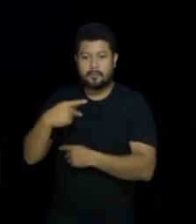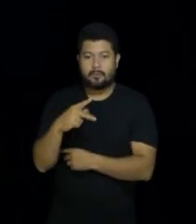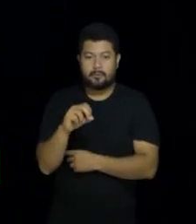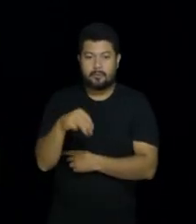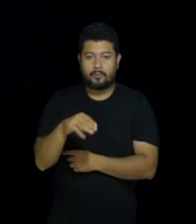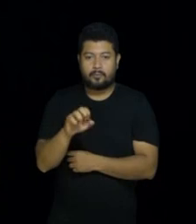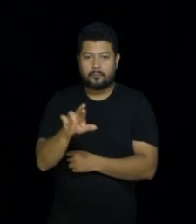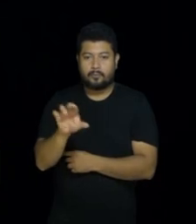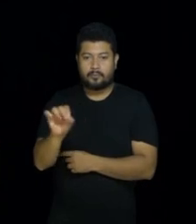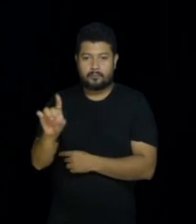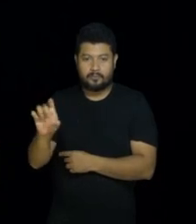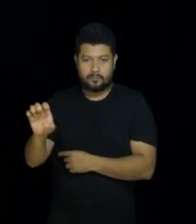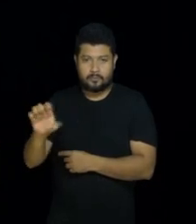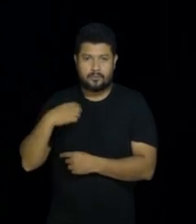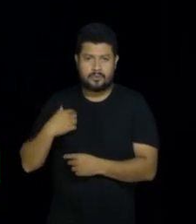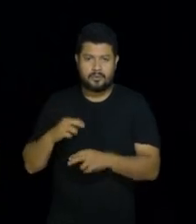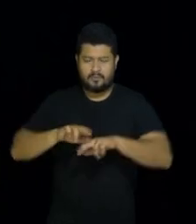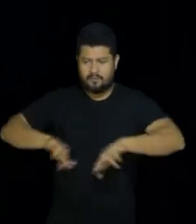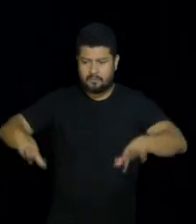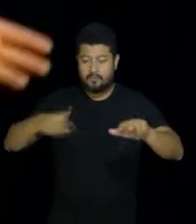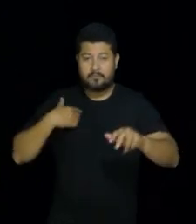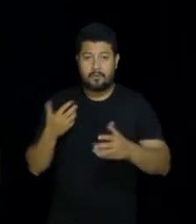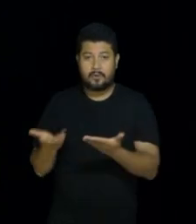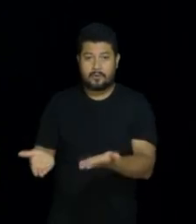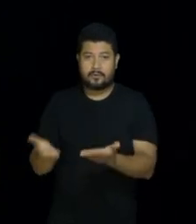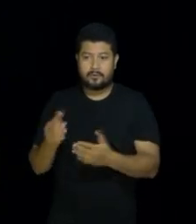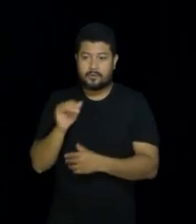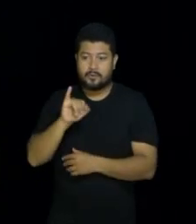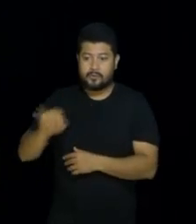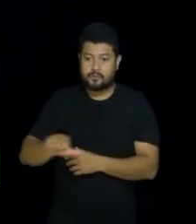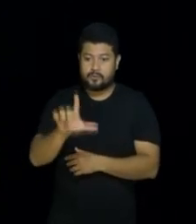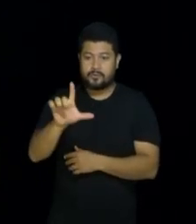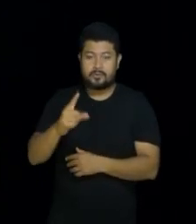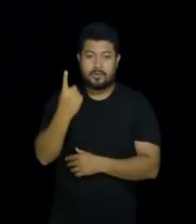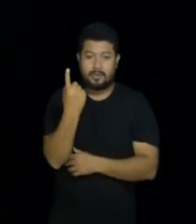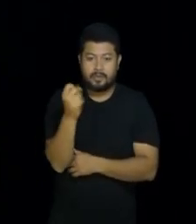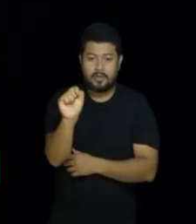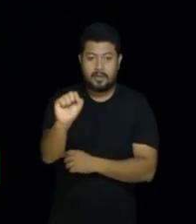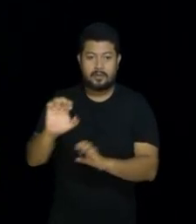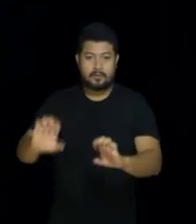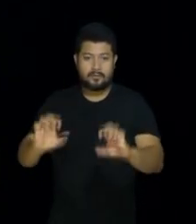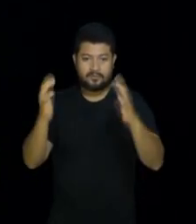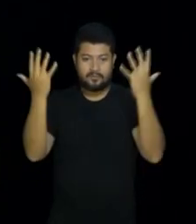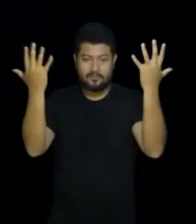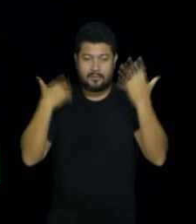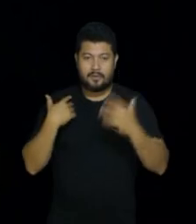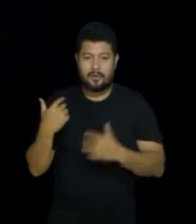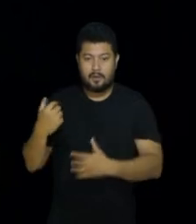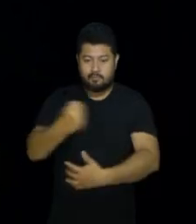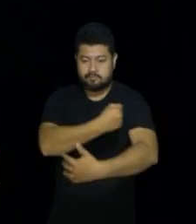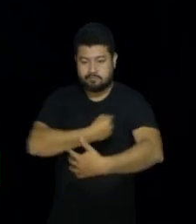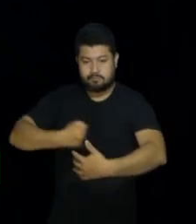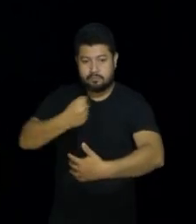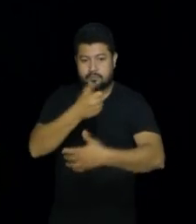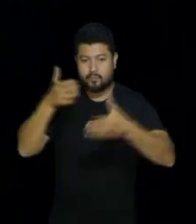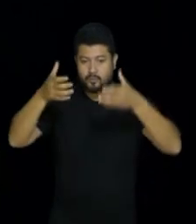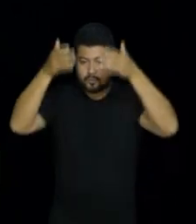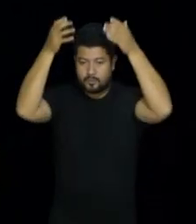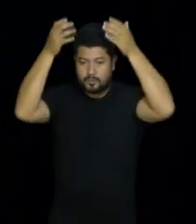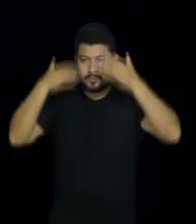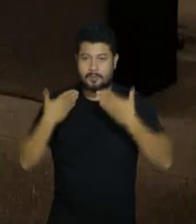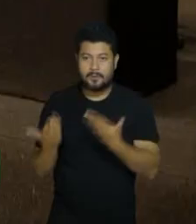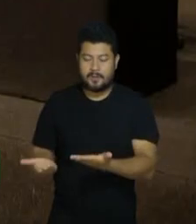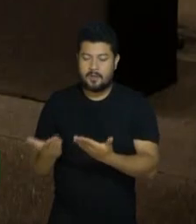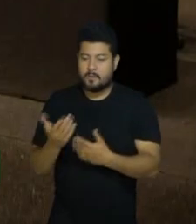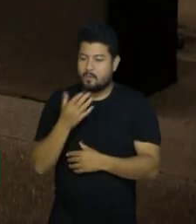dia de semana, o ano inteiro. Em julho teremos o 18º Festival Gastronômico de Pomerode, um dos mais charmosos do Brasil. Muito